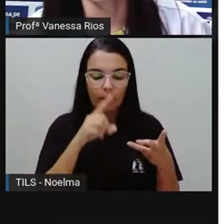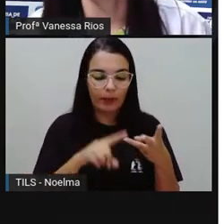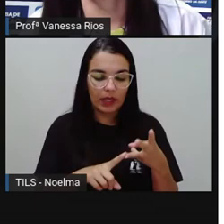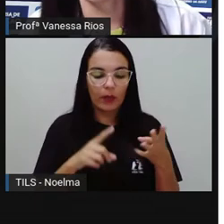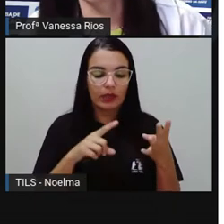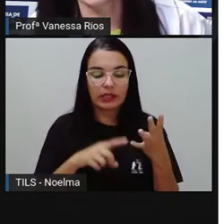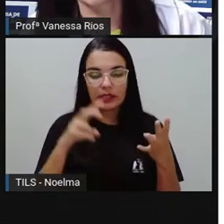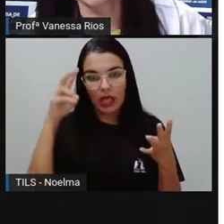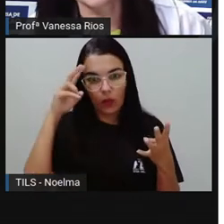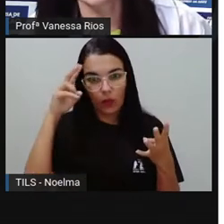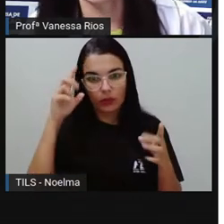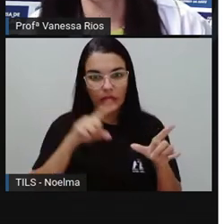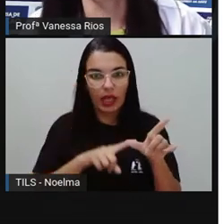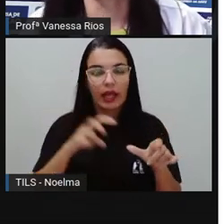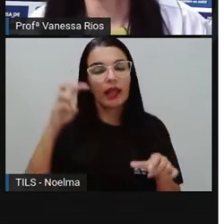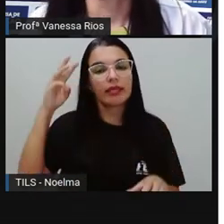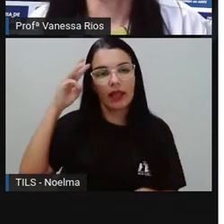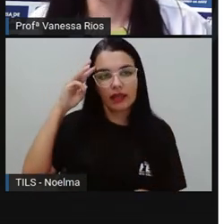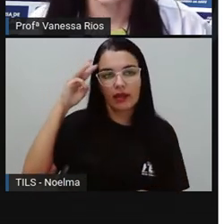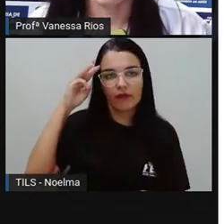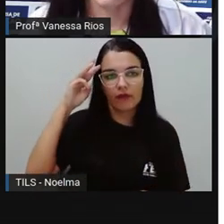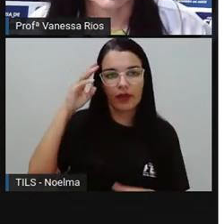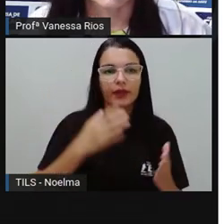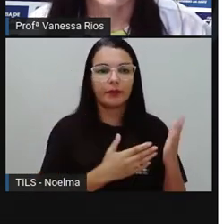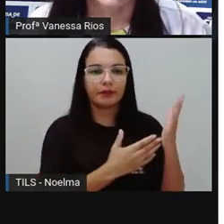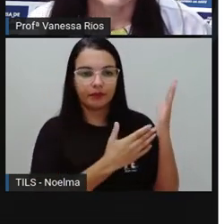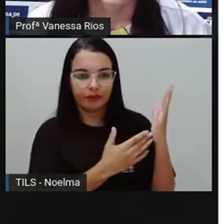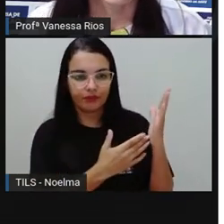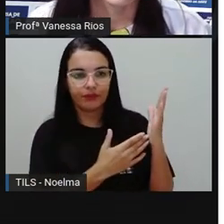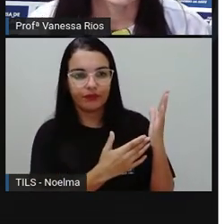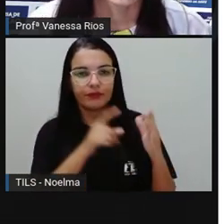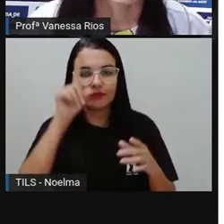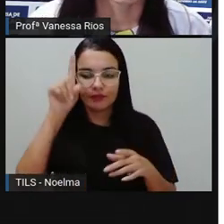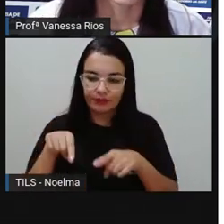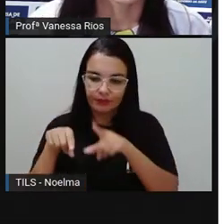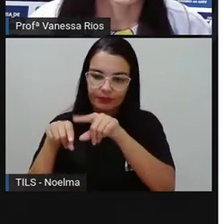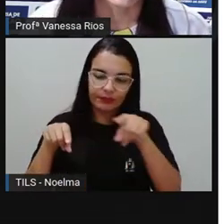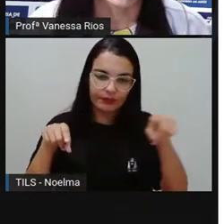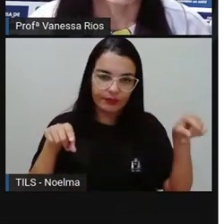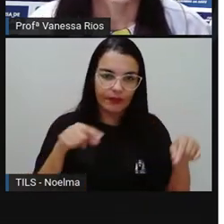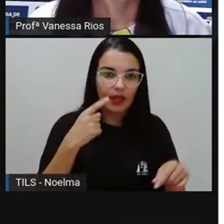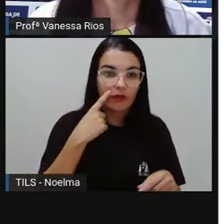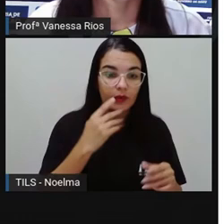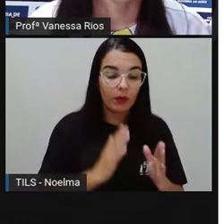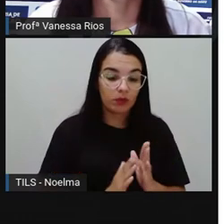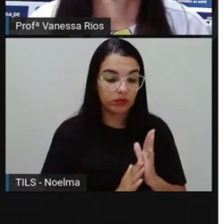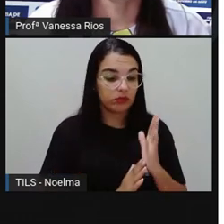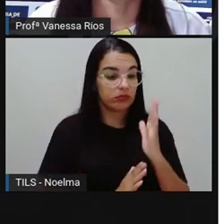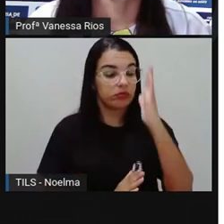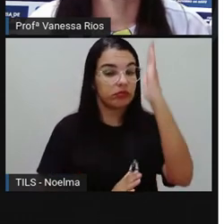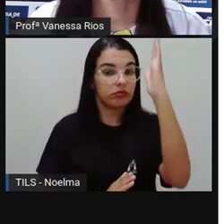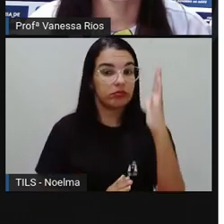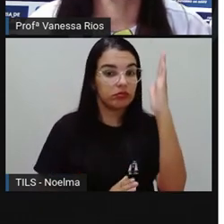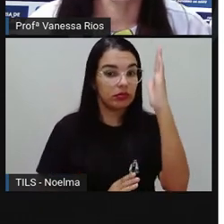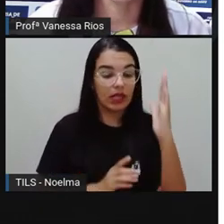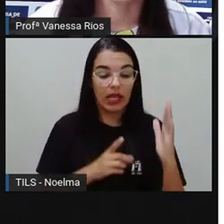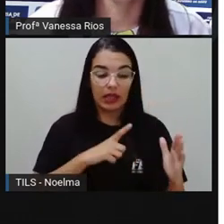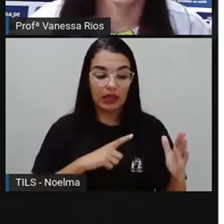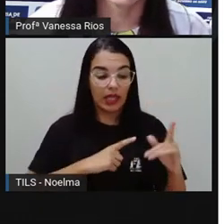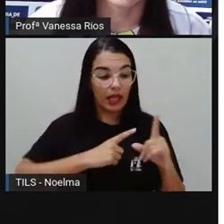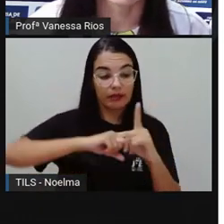domingo, segunda-feira e terça-feira. Na parte aqui vertical, a gente consegue observar as